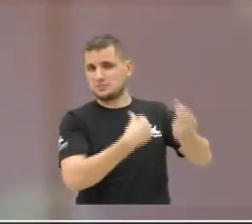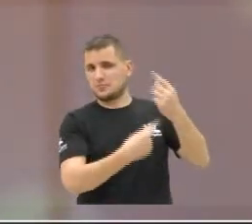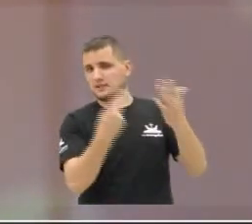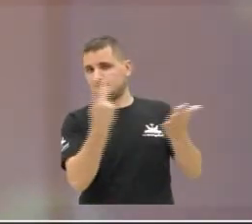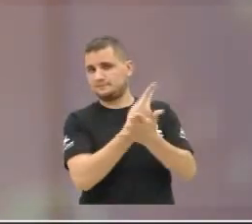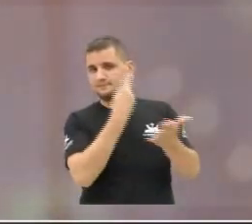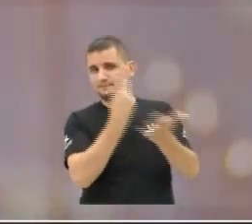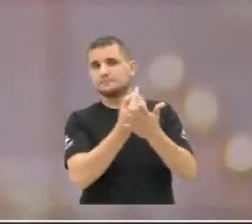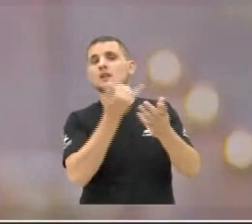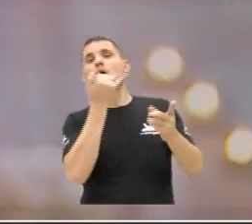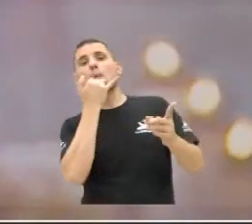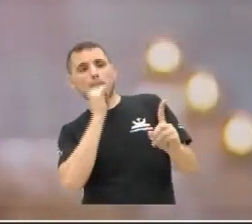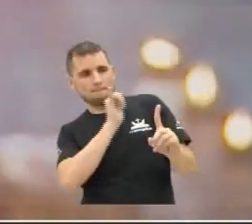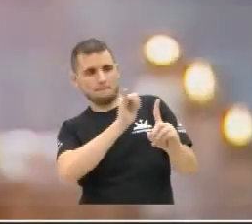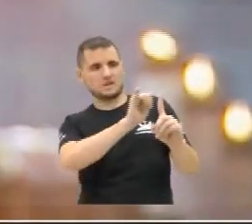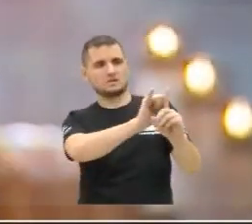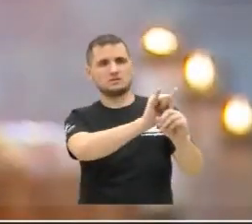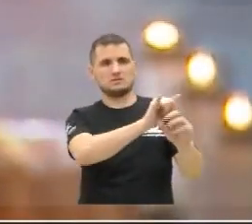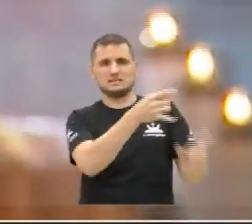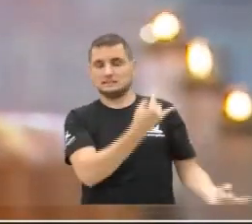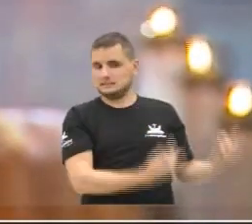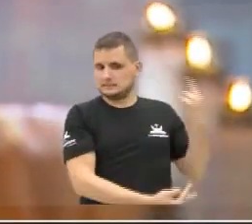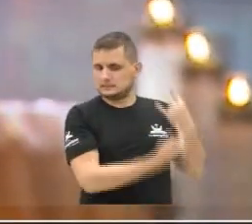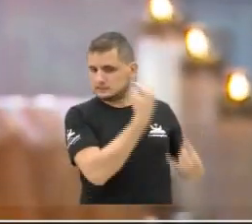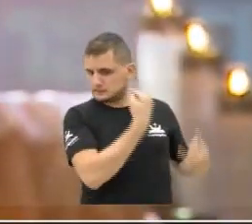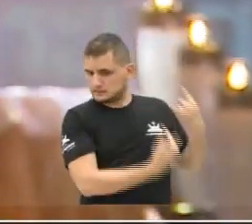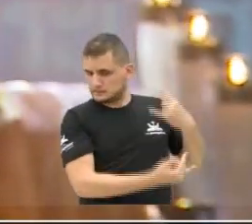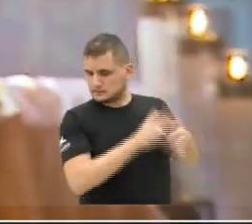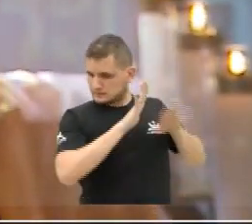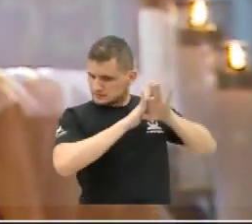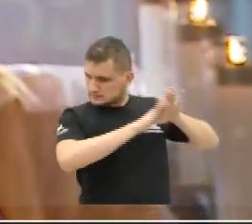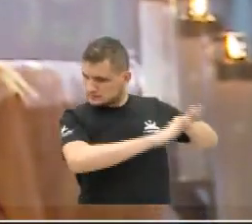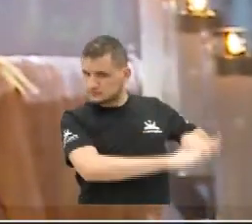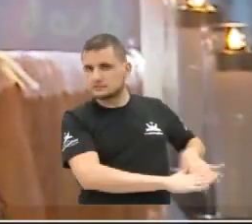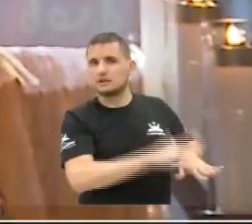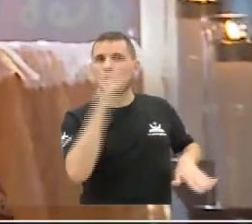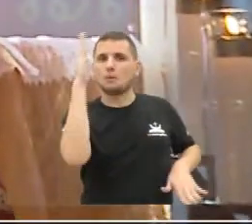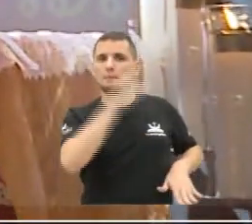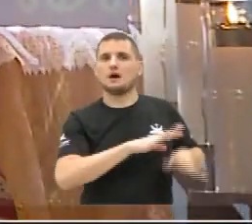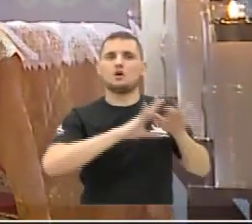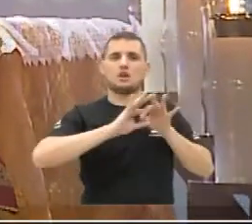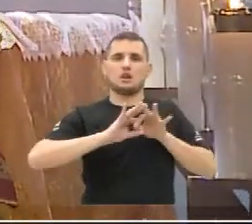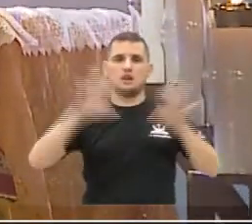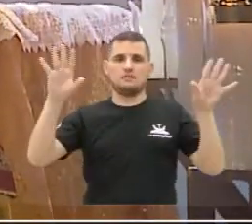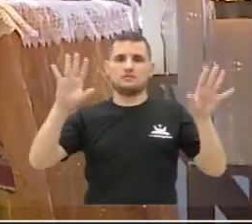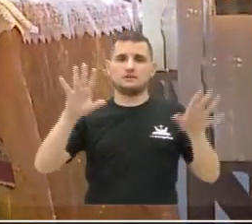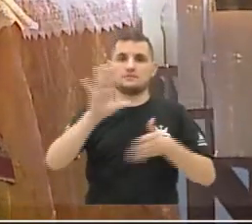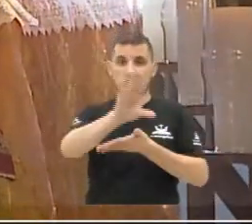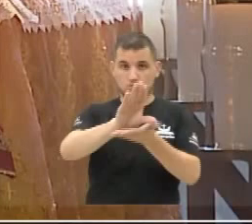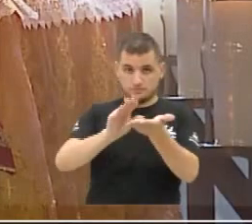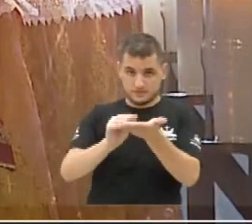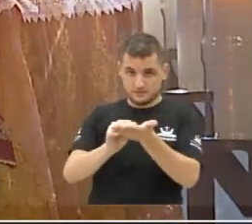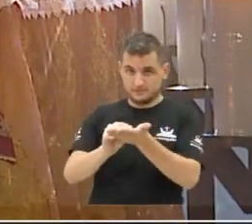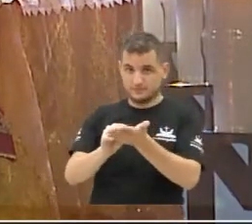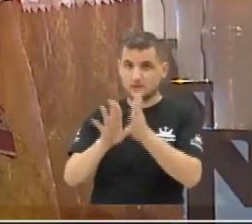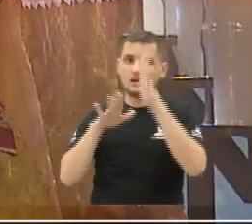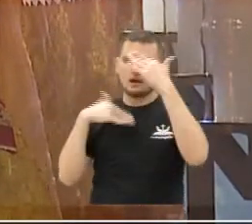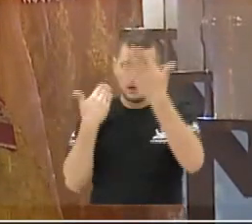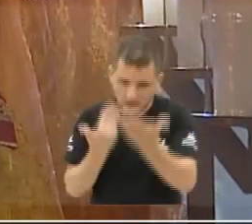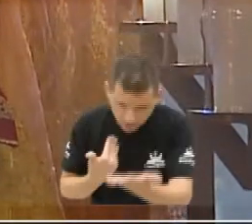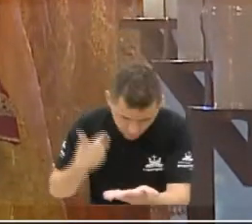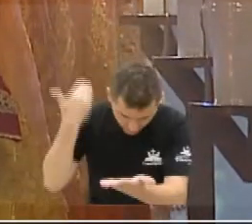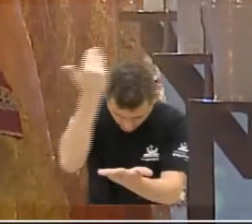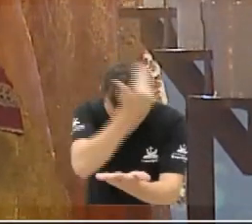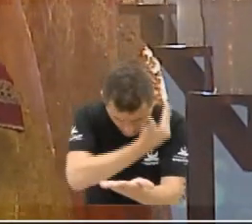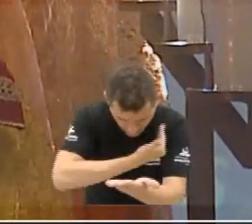tem ofendido. E não nos deixeis cair em tentação, mas livrai-nos do mal. Ave Maria, cheia